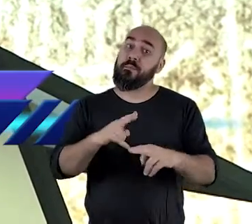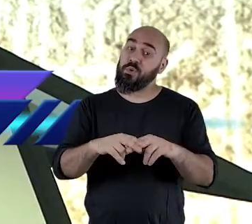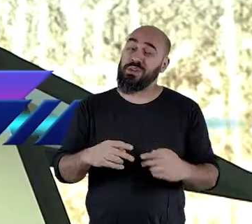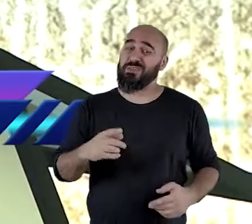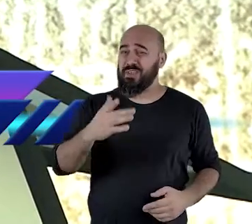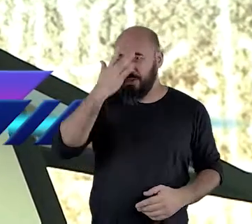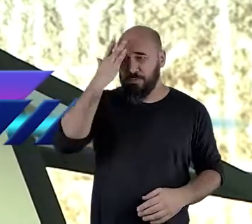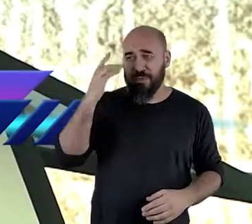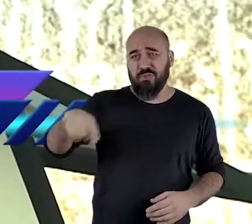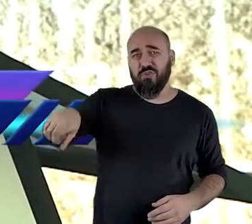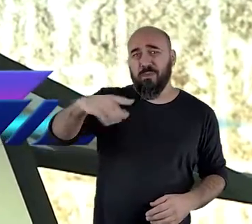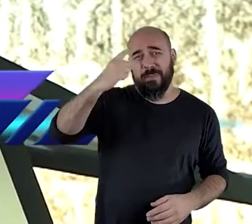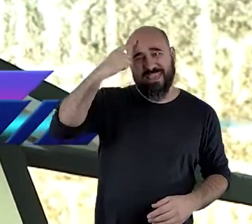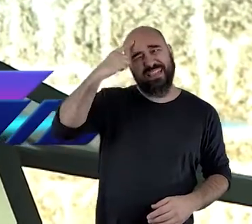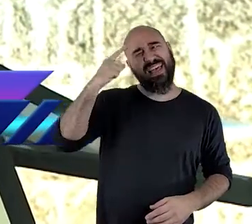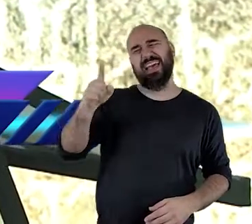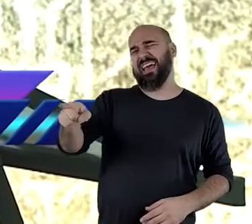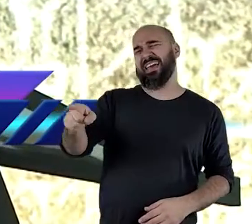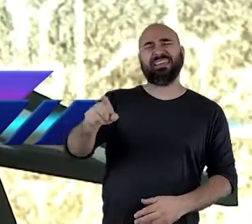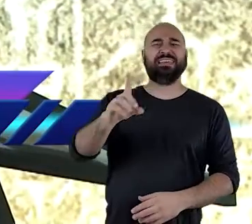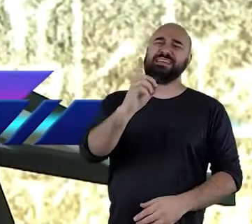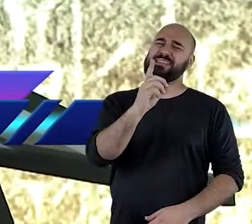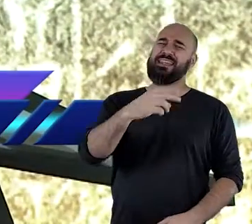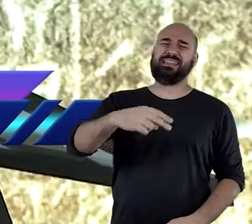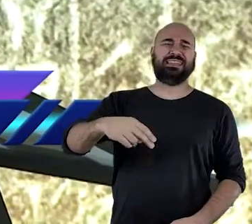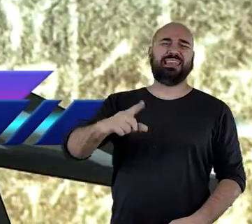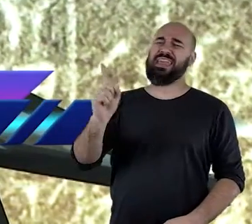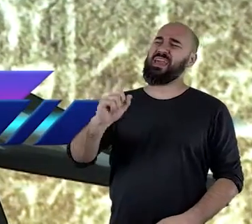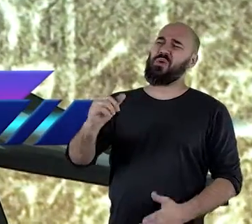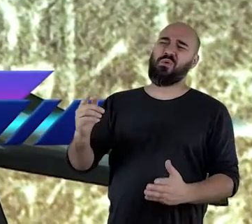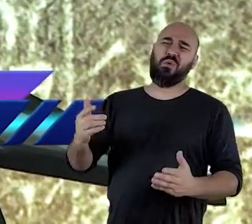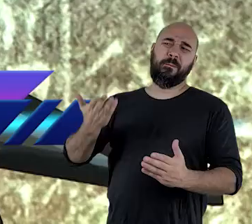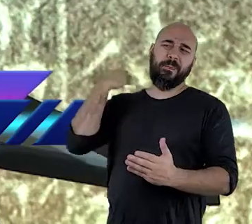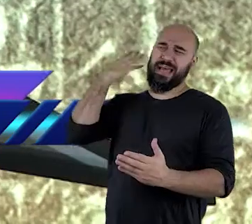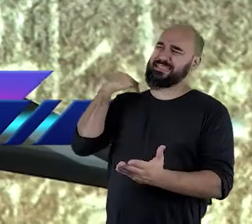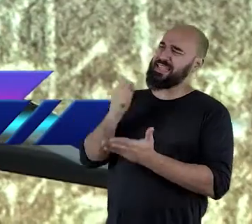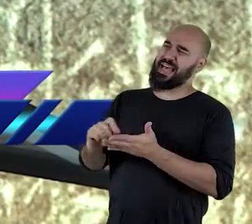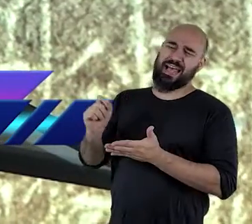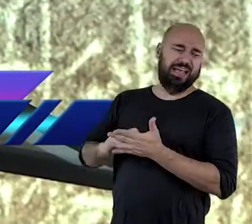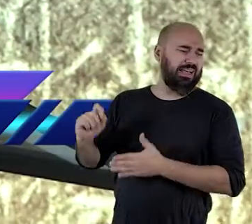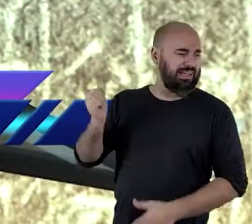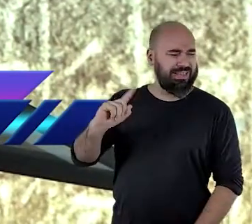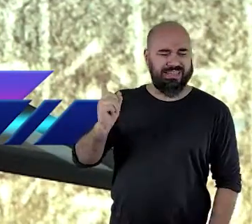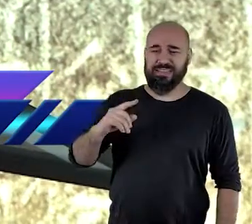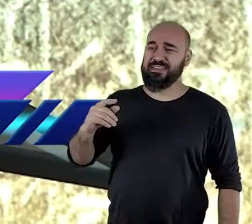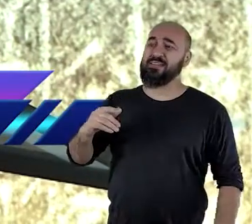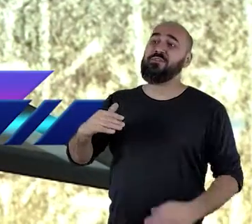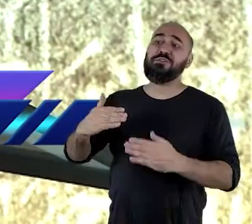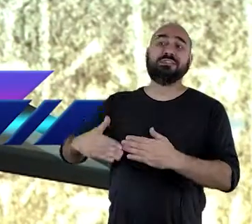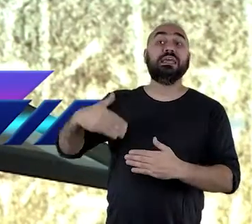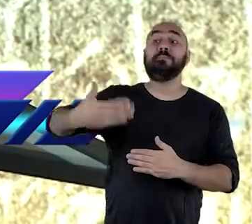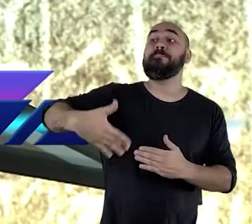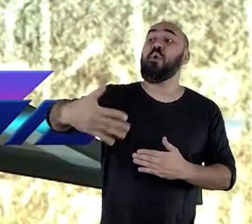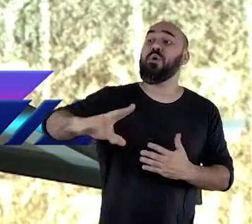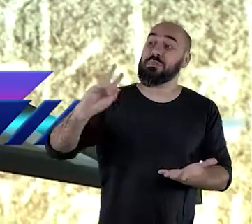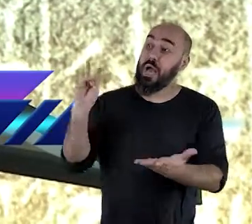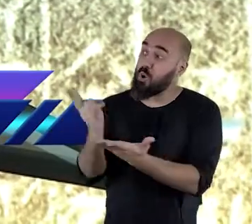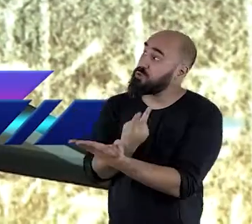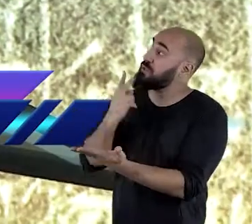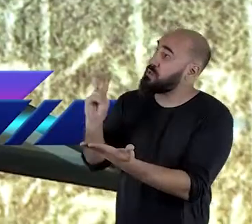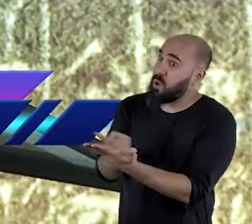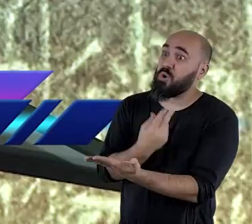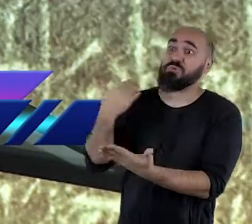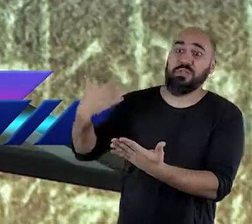escreveu depois. Ou seja, o livro de Daniel, ele foi escrito depois de todos os